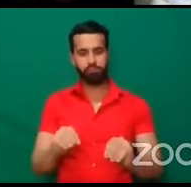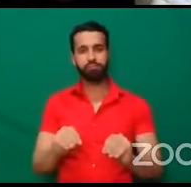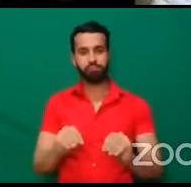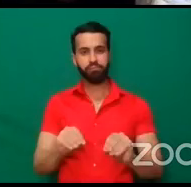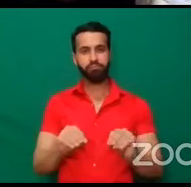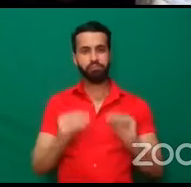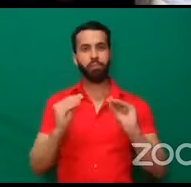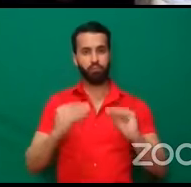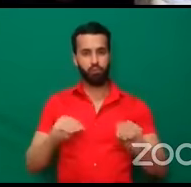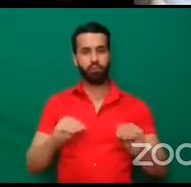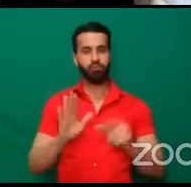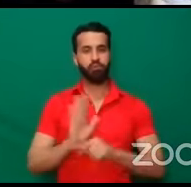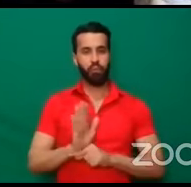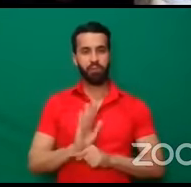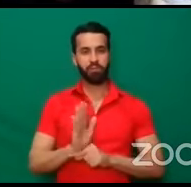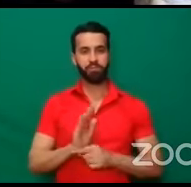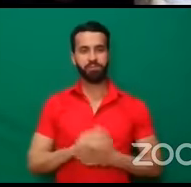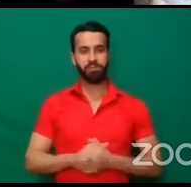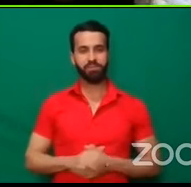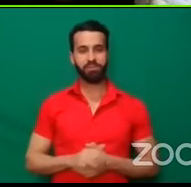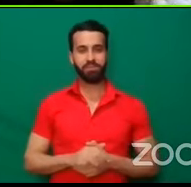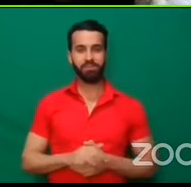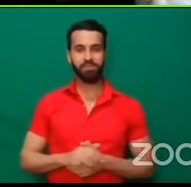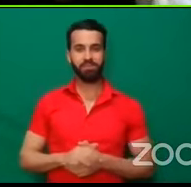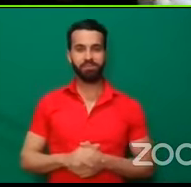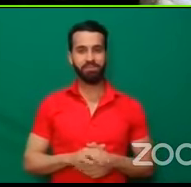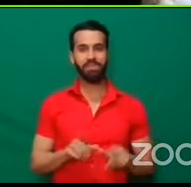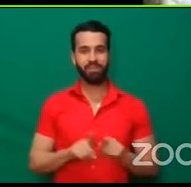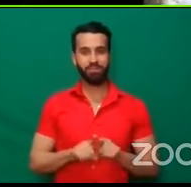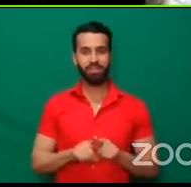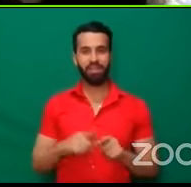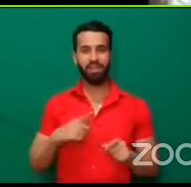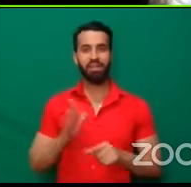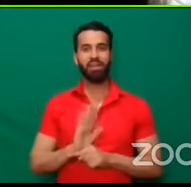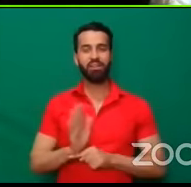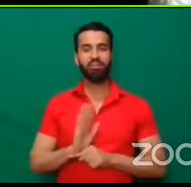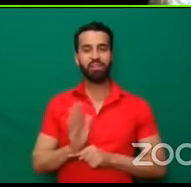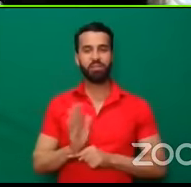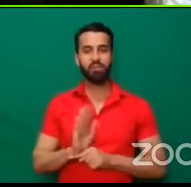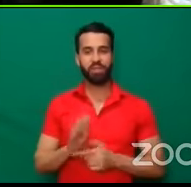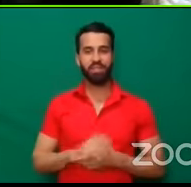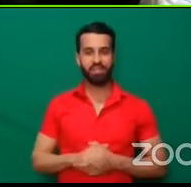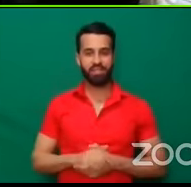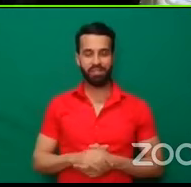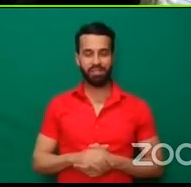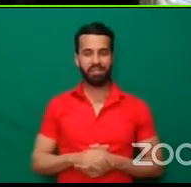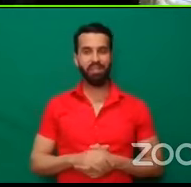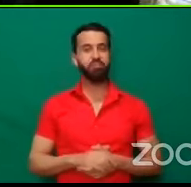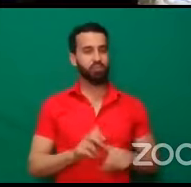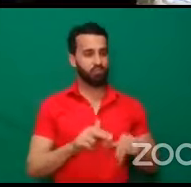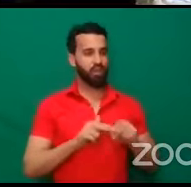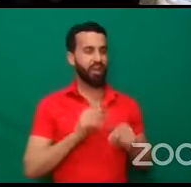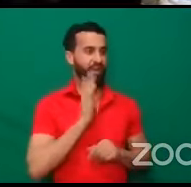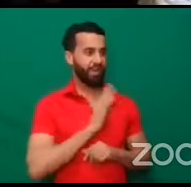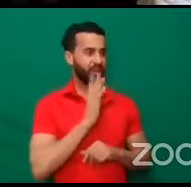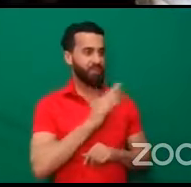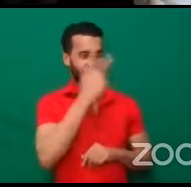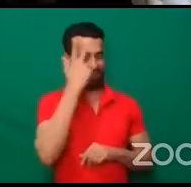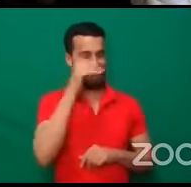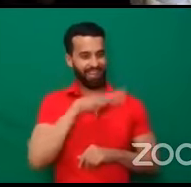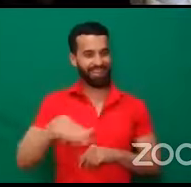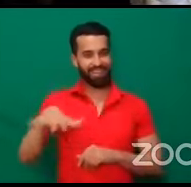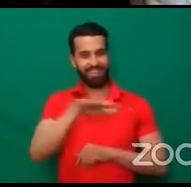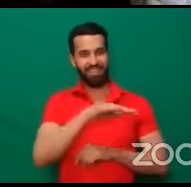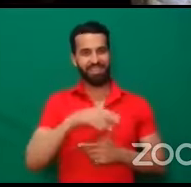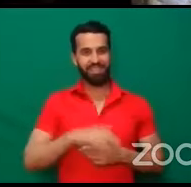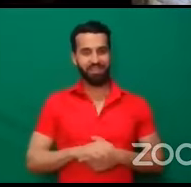Já super enriqueceu o filme também, né? Ficou Eu super no penso em clima e ajudar tudo a toda a ver. galera aqui, né. Eles